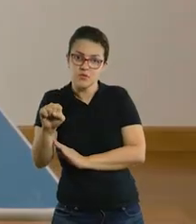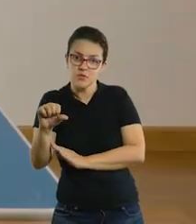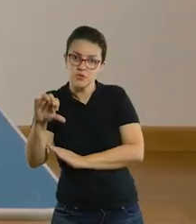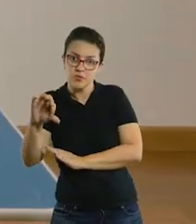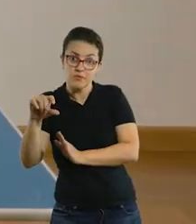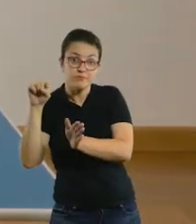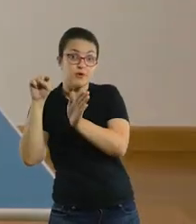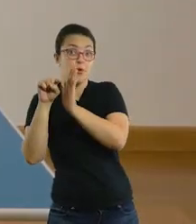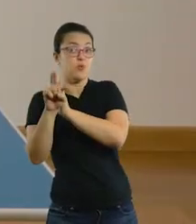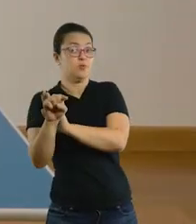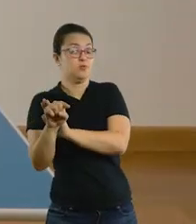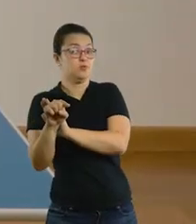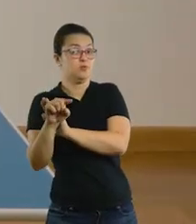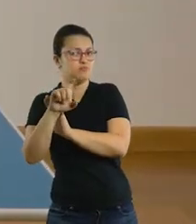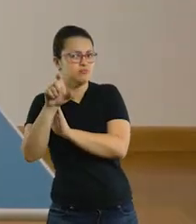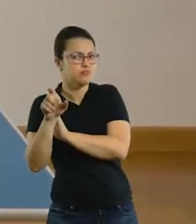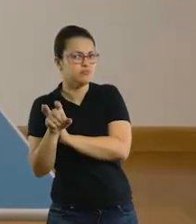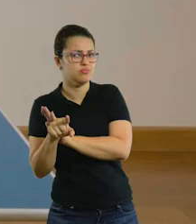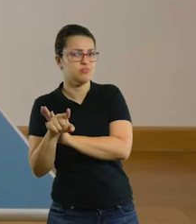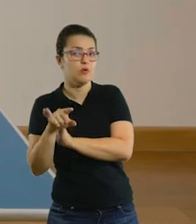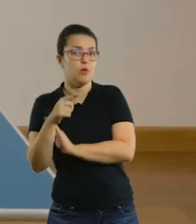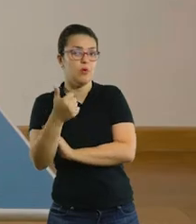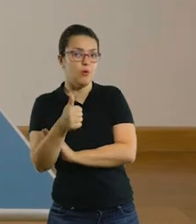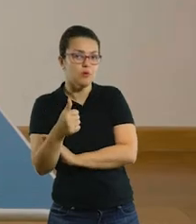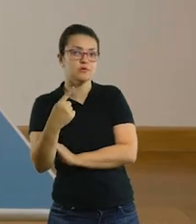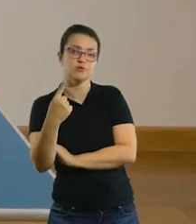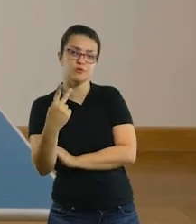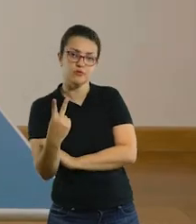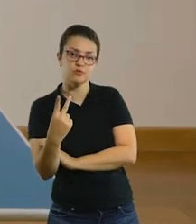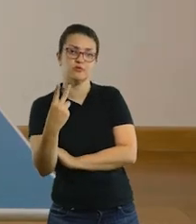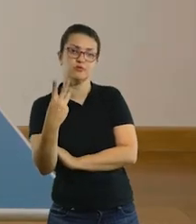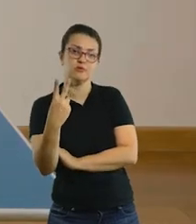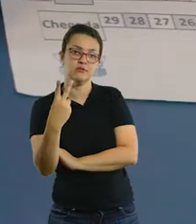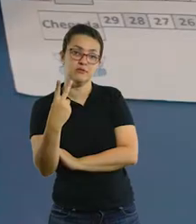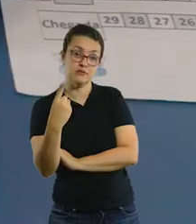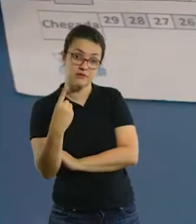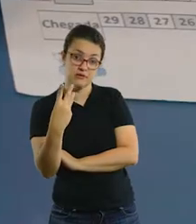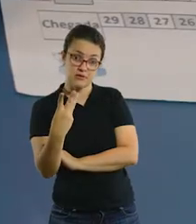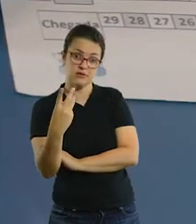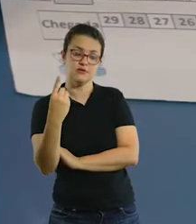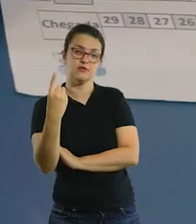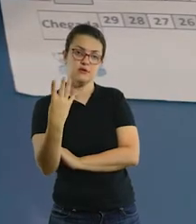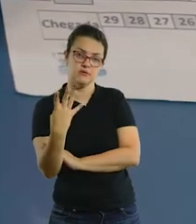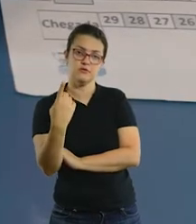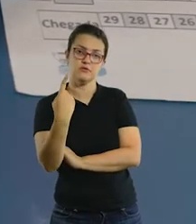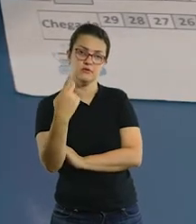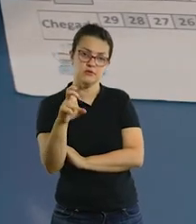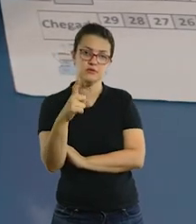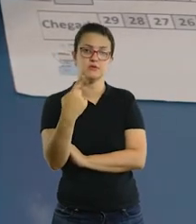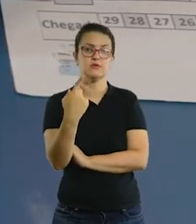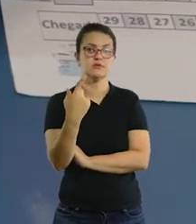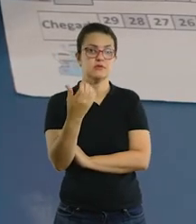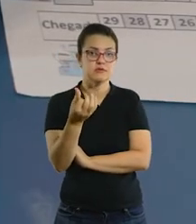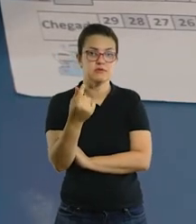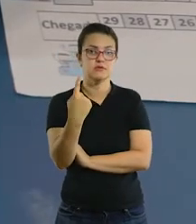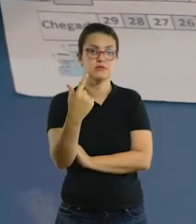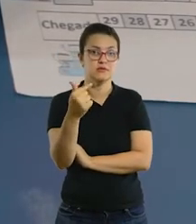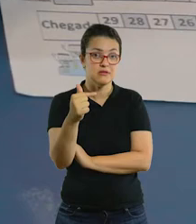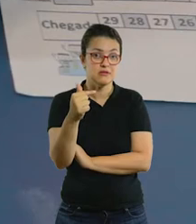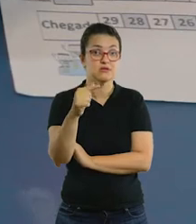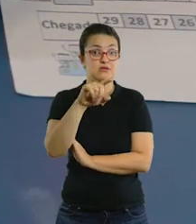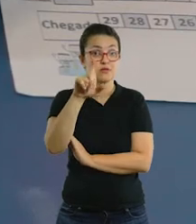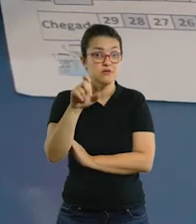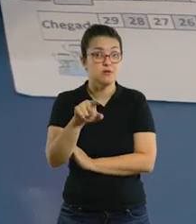9, interrogação. 11, 12, 13, 14, 15, 16, 17,